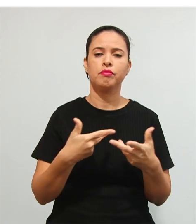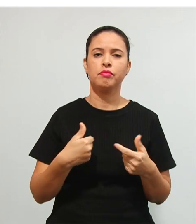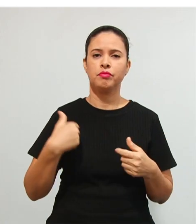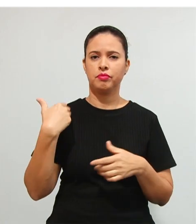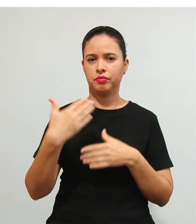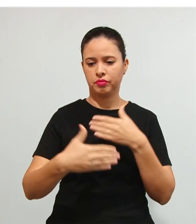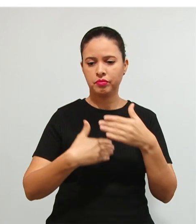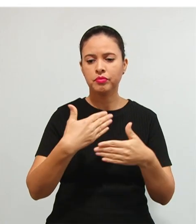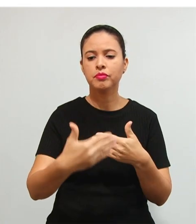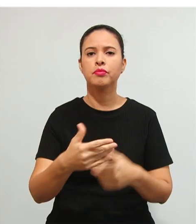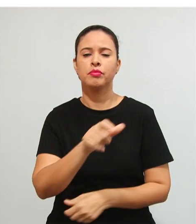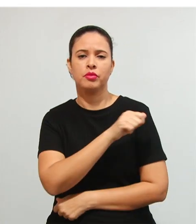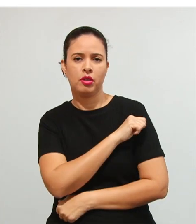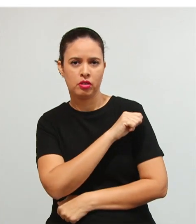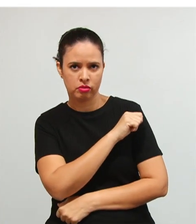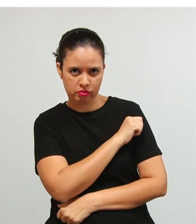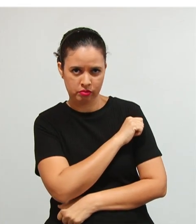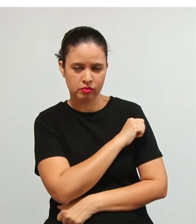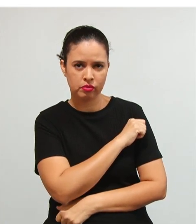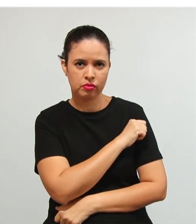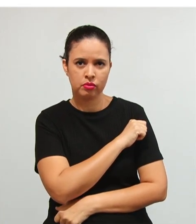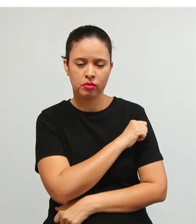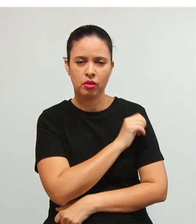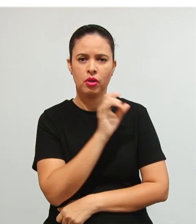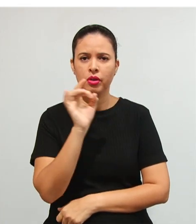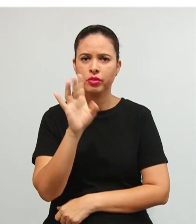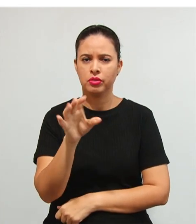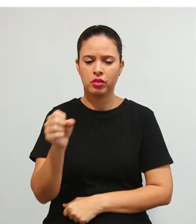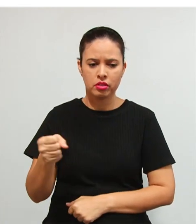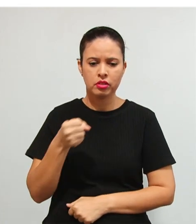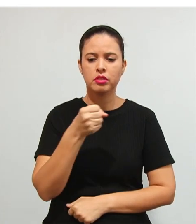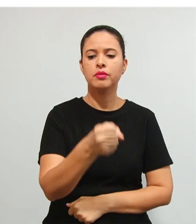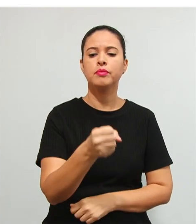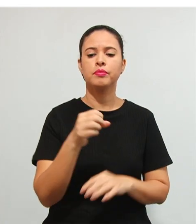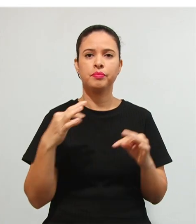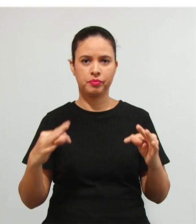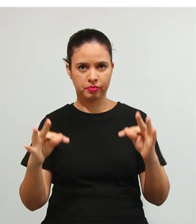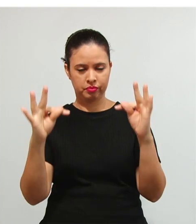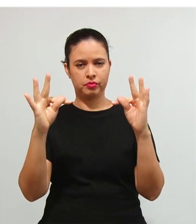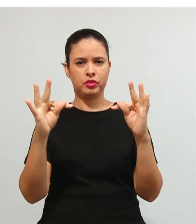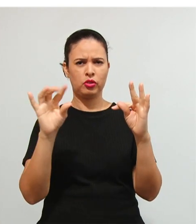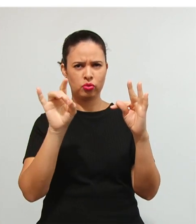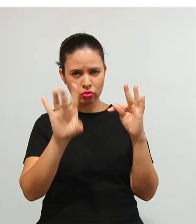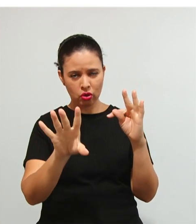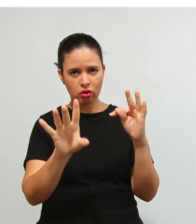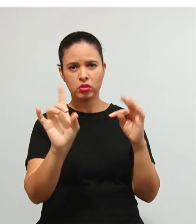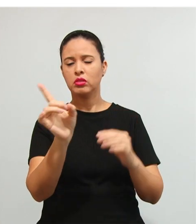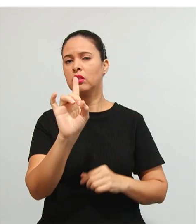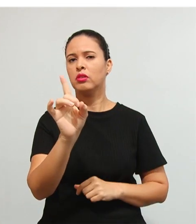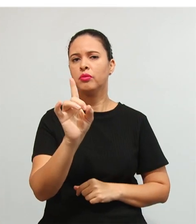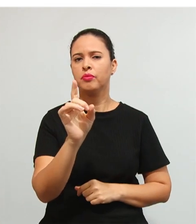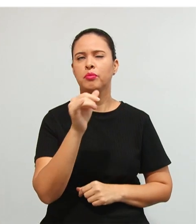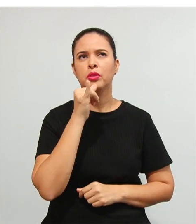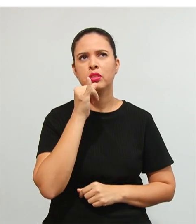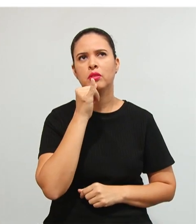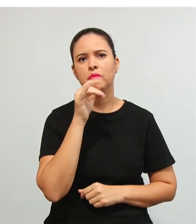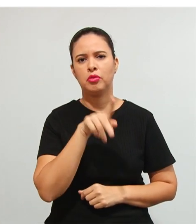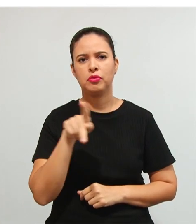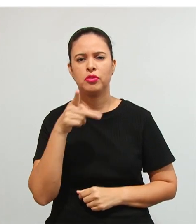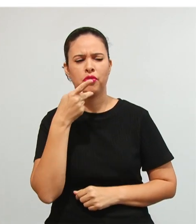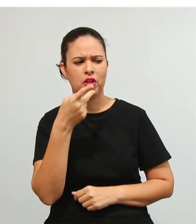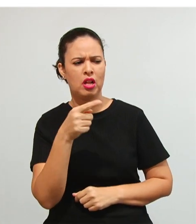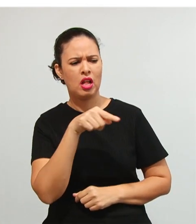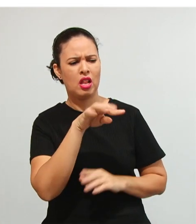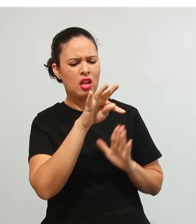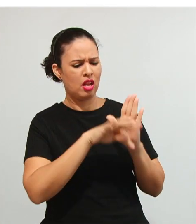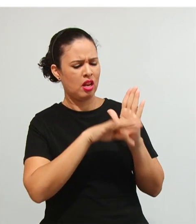aluno. Então, não basta só inserir a tecnologia. Leia o texto no computador. Mas qual que era a